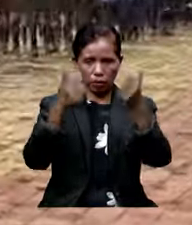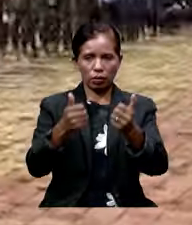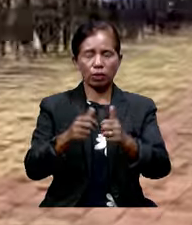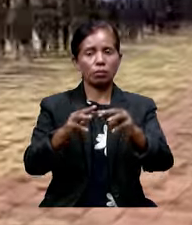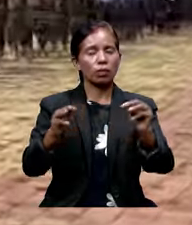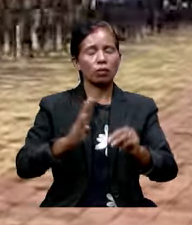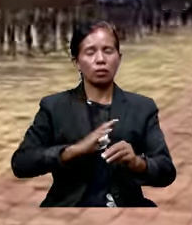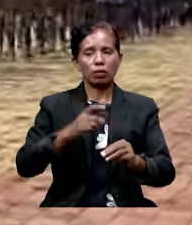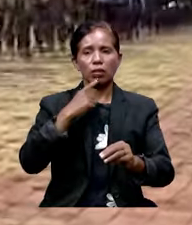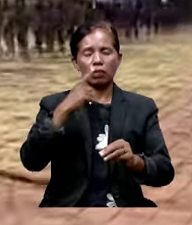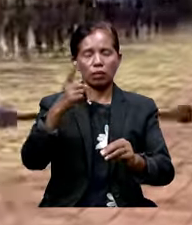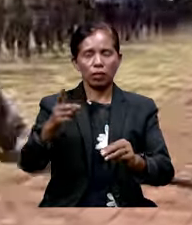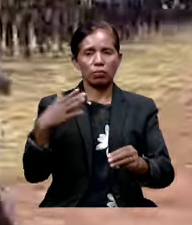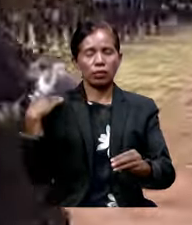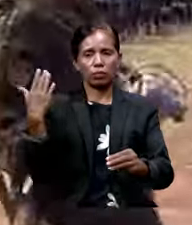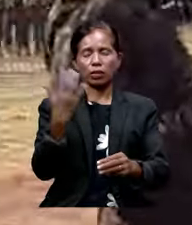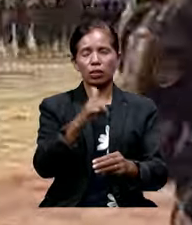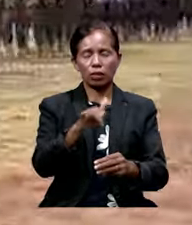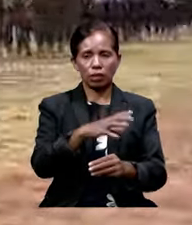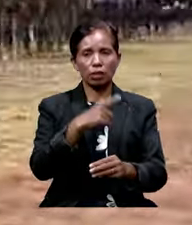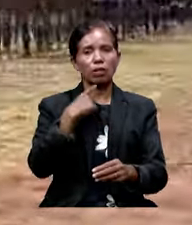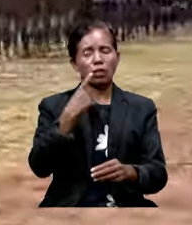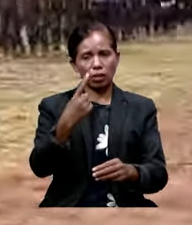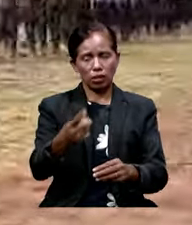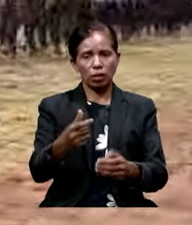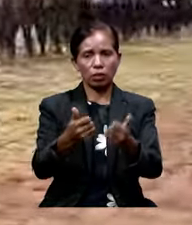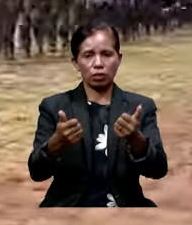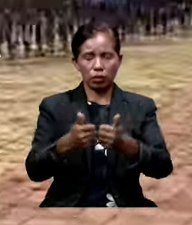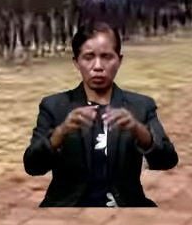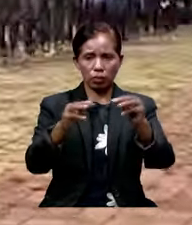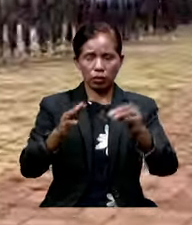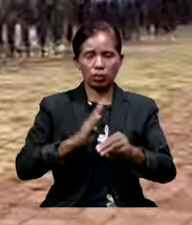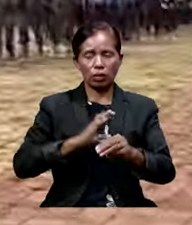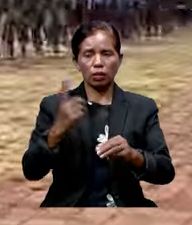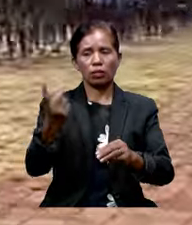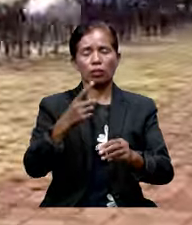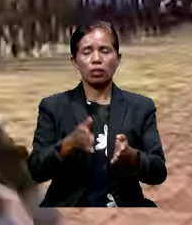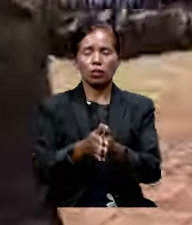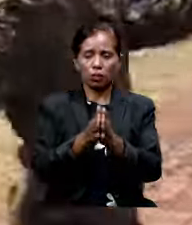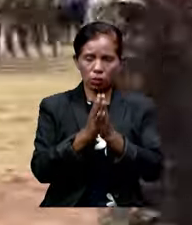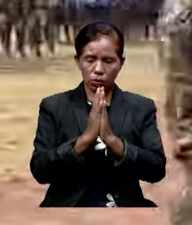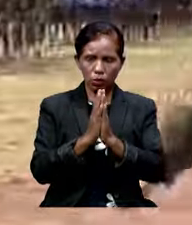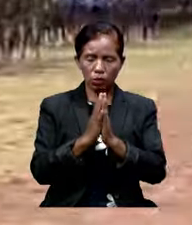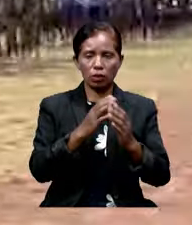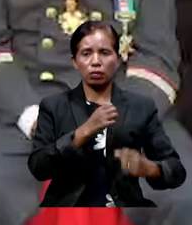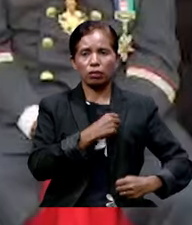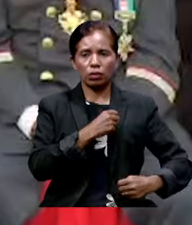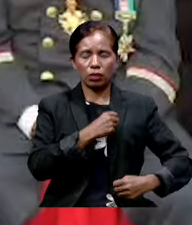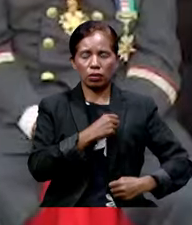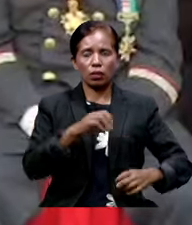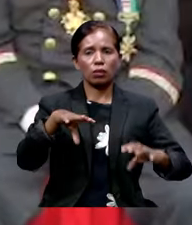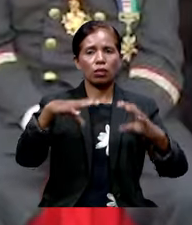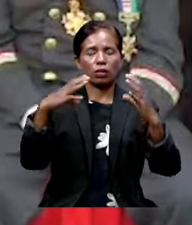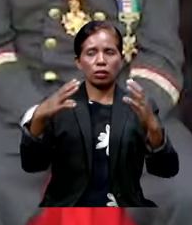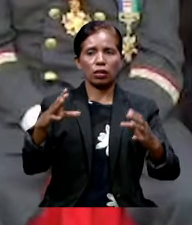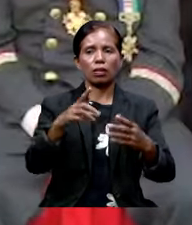atuai herói para desenvolvimento. Veneranda Lemos atutan, Autoridade Municipal Baucau, seinafatin husu força ba Conselho Municipal Combatentes de Libertação